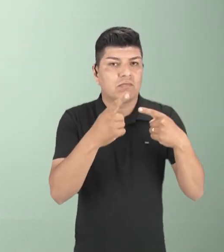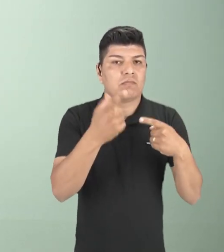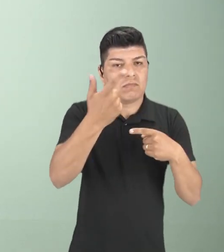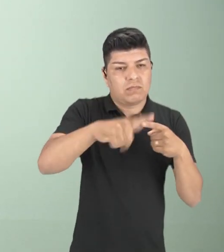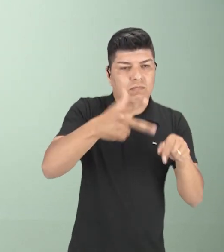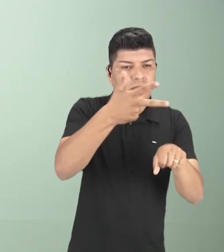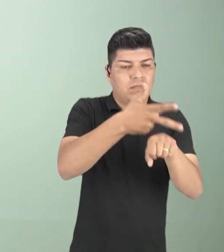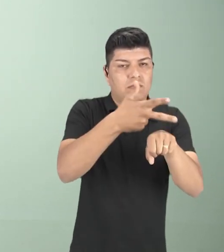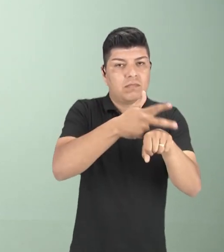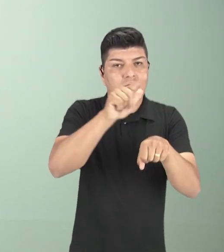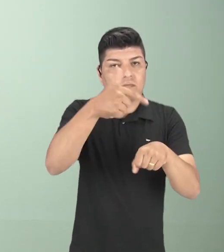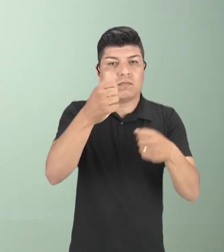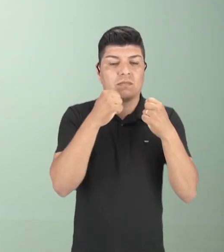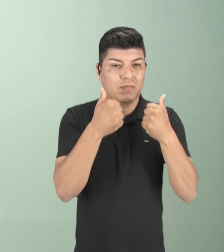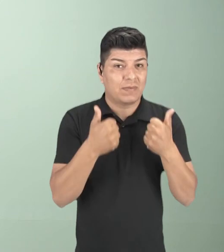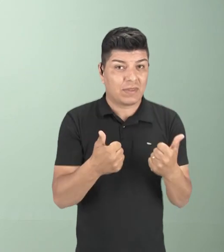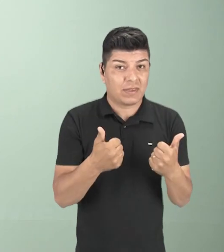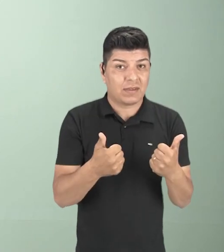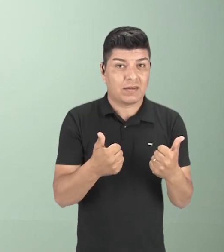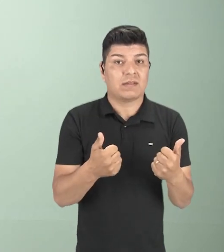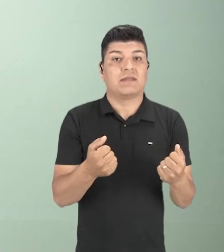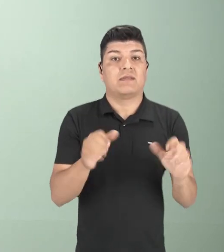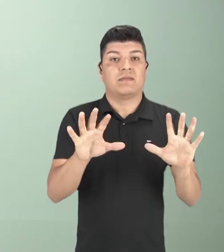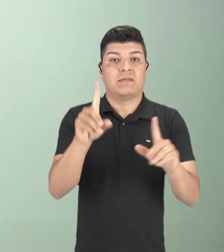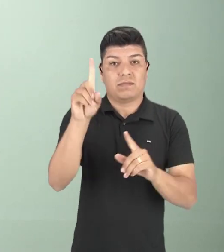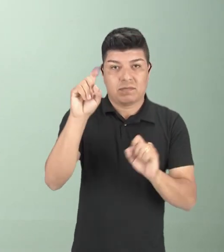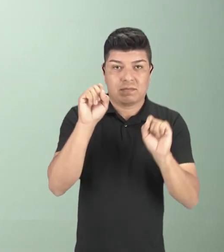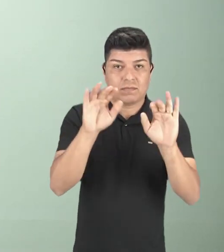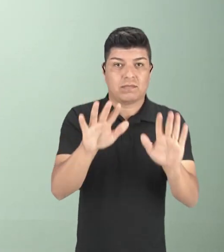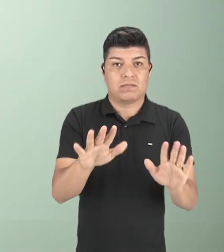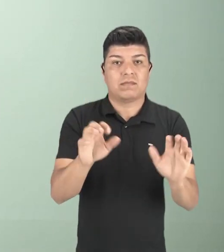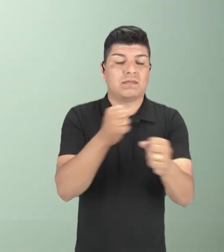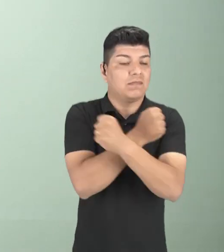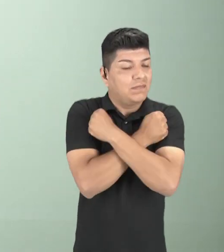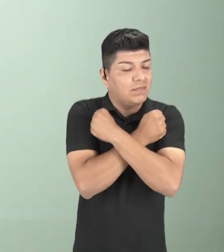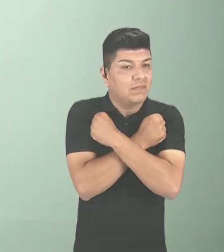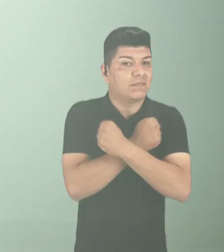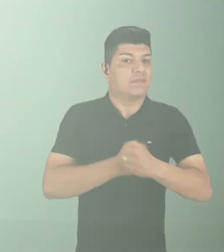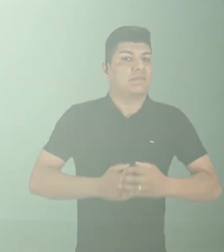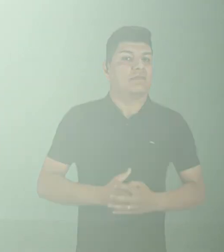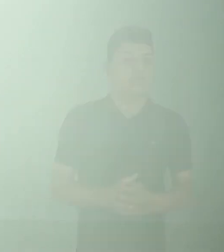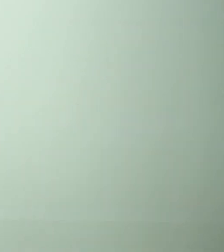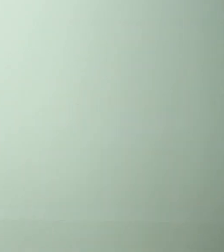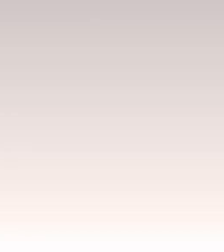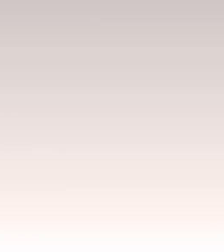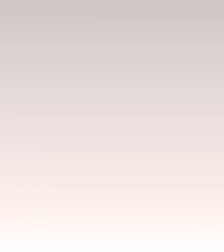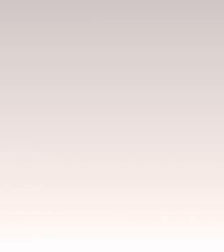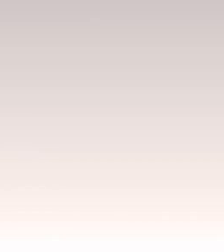vídeo, vendo outros vídeos também, tudo bem? Então fiquem com Deus, um forte abraço e até mais.